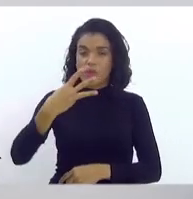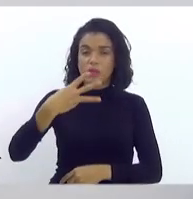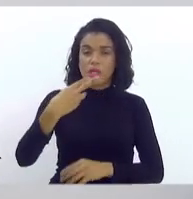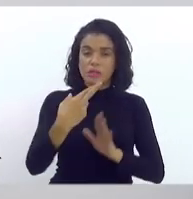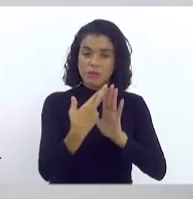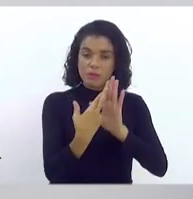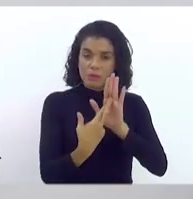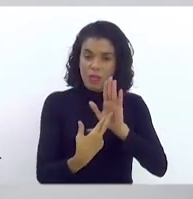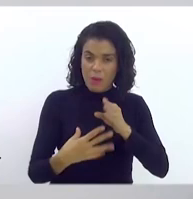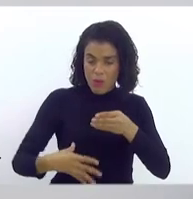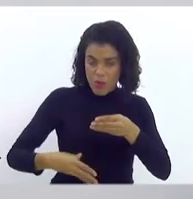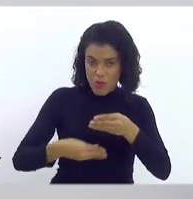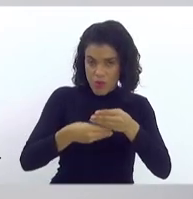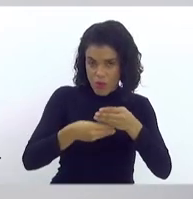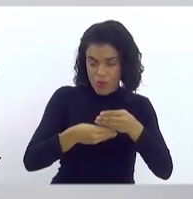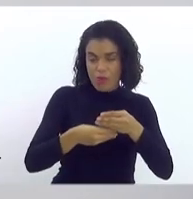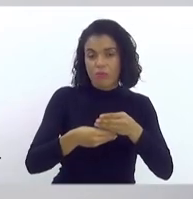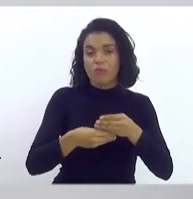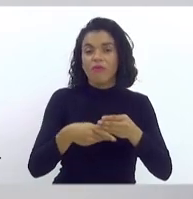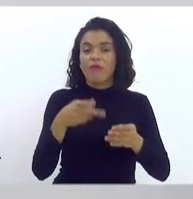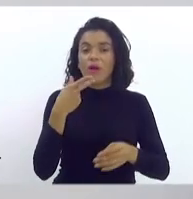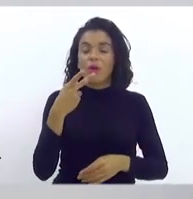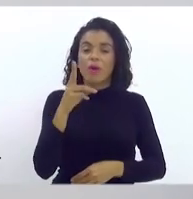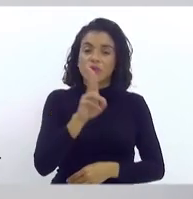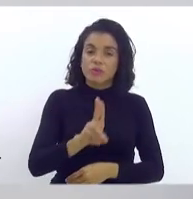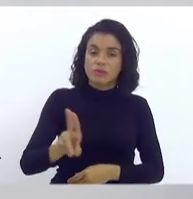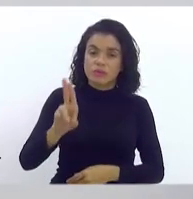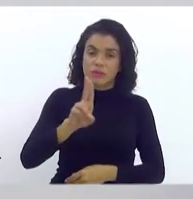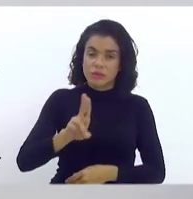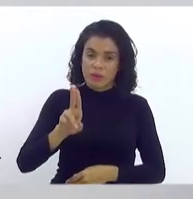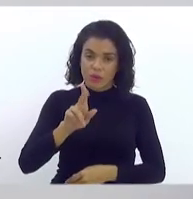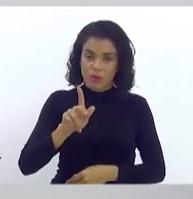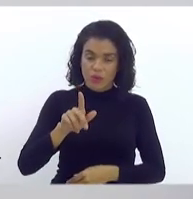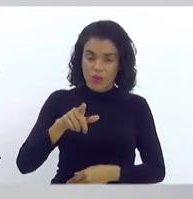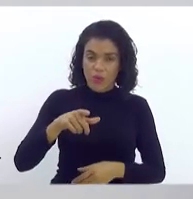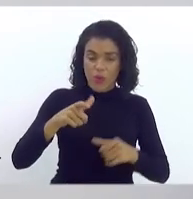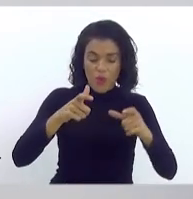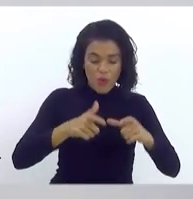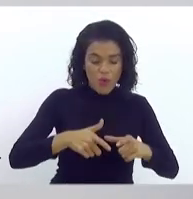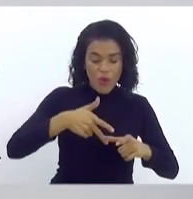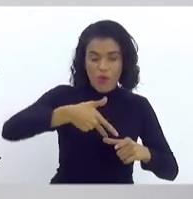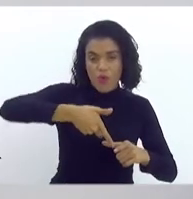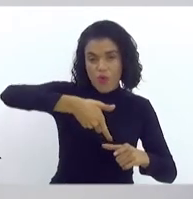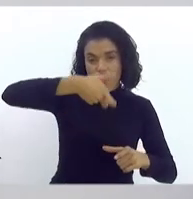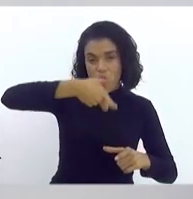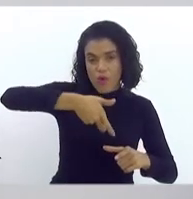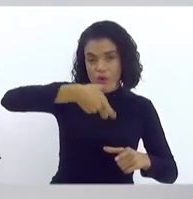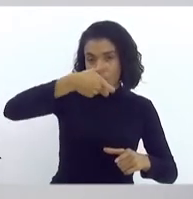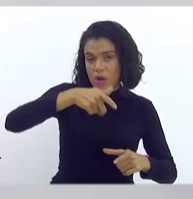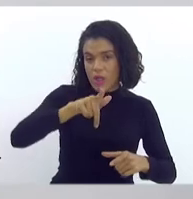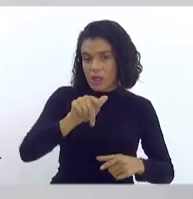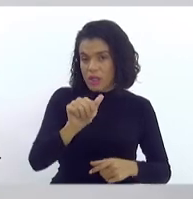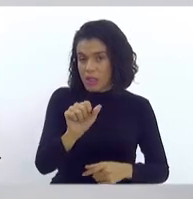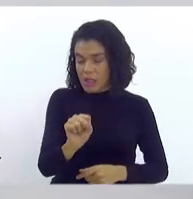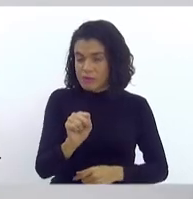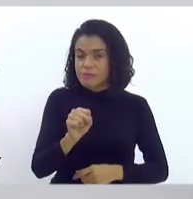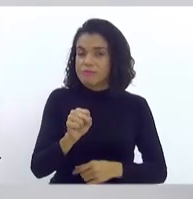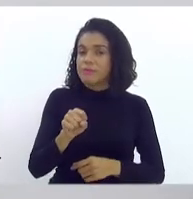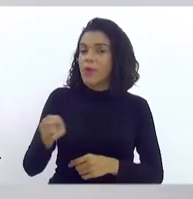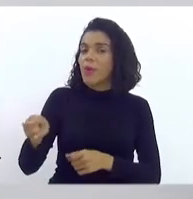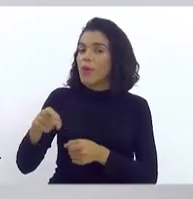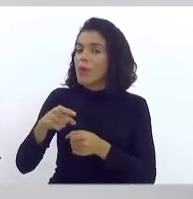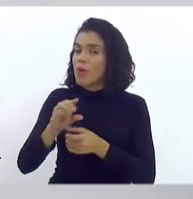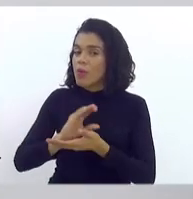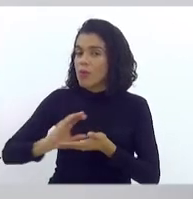feito em 2014, né, onde foi prevista a utilização desses gasodutos virtuais para expansão justamente para os municípios do